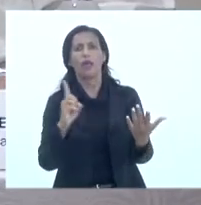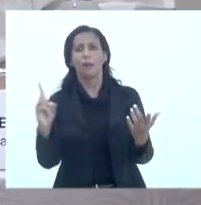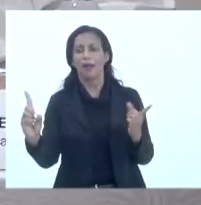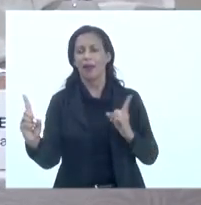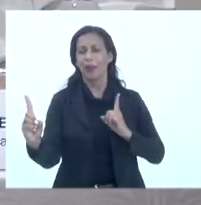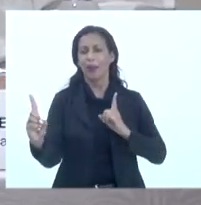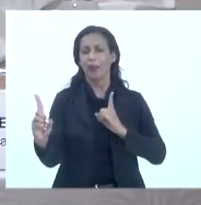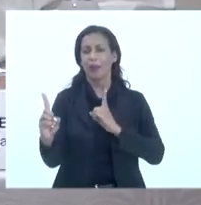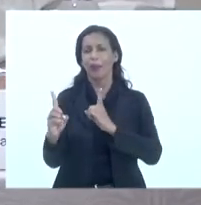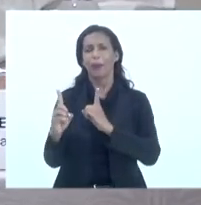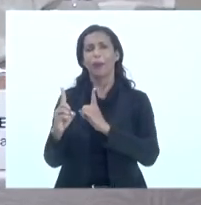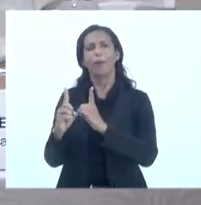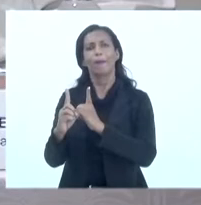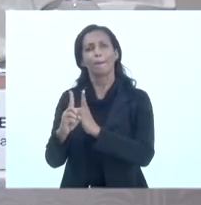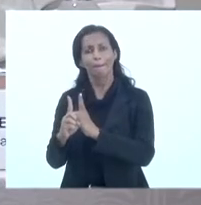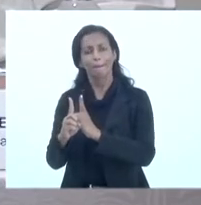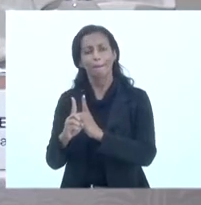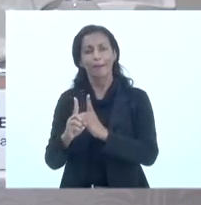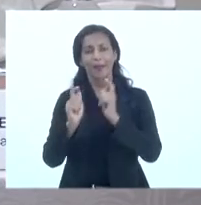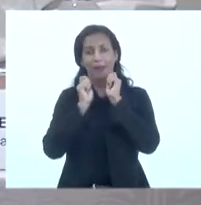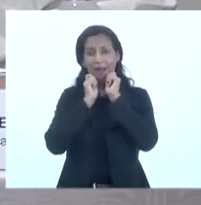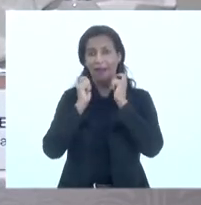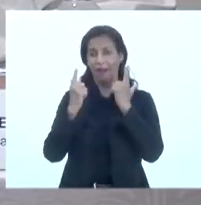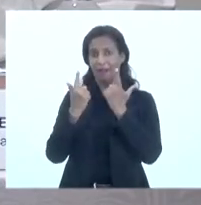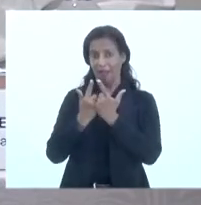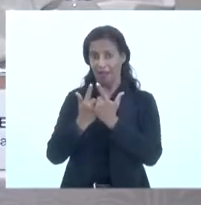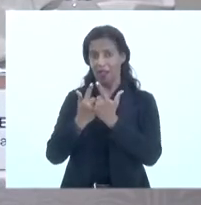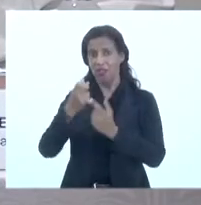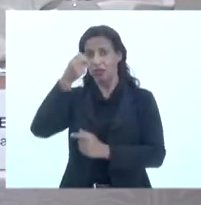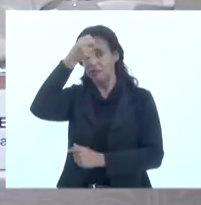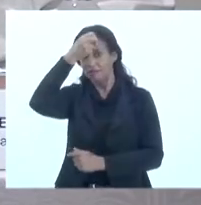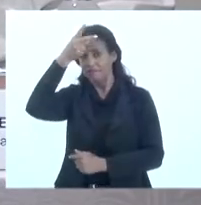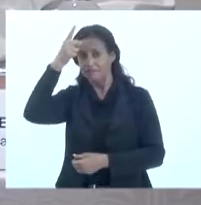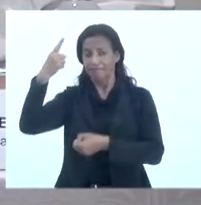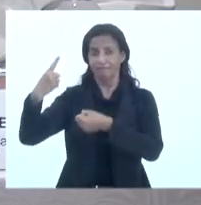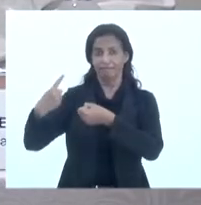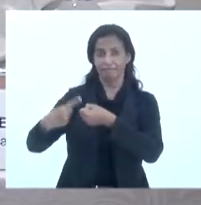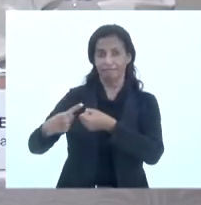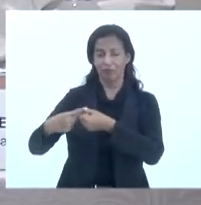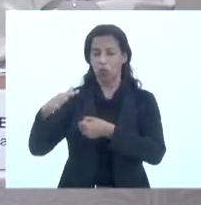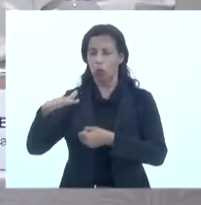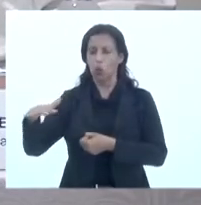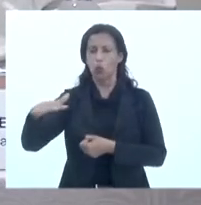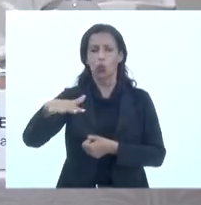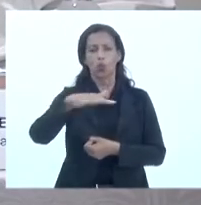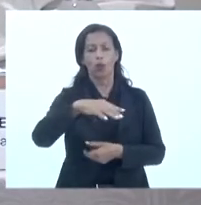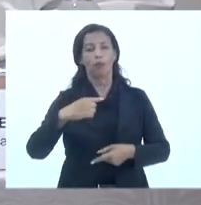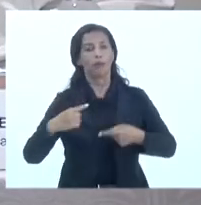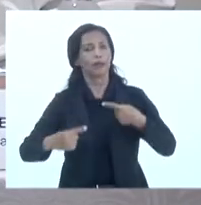Assembleia dos municípios, dos atores econômicos e políticos, para discutir